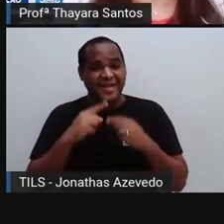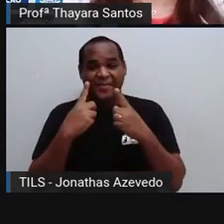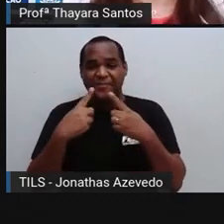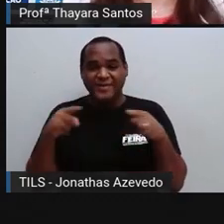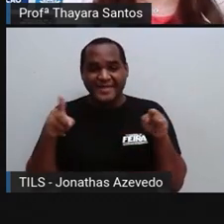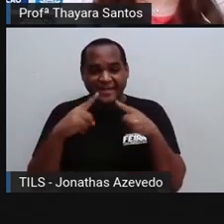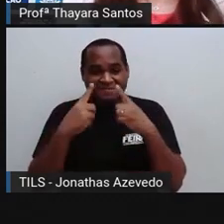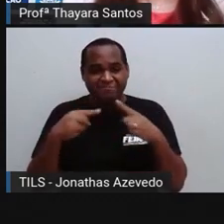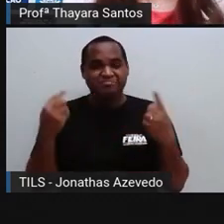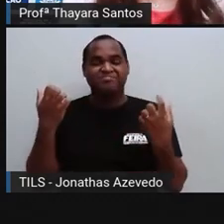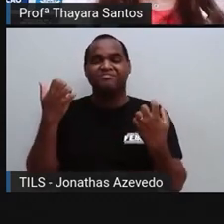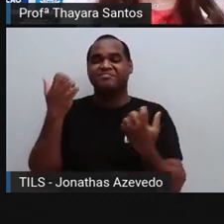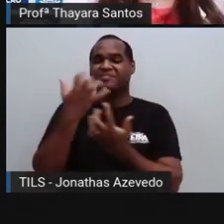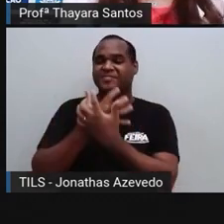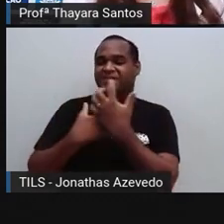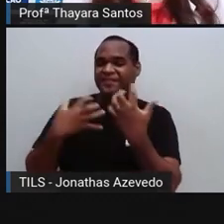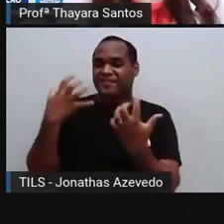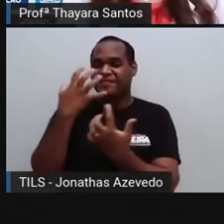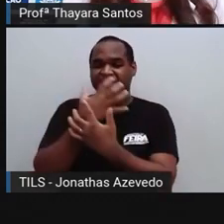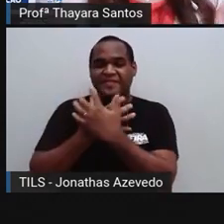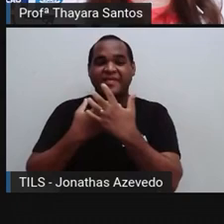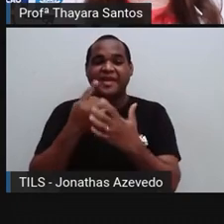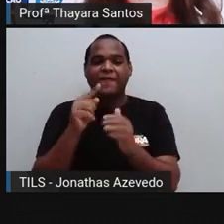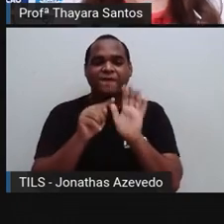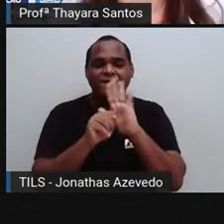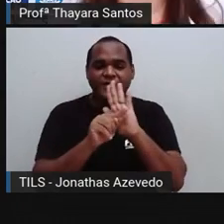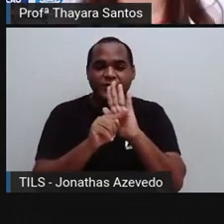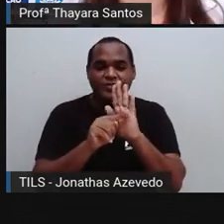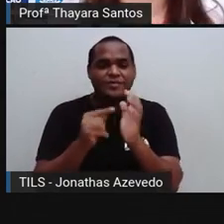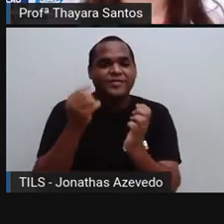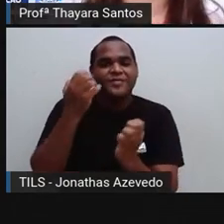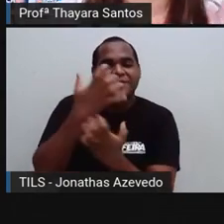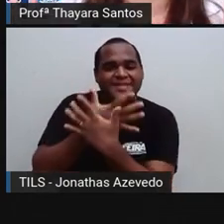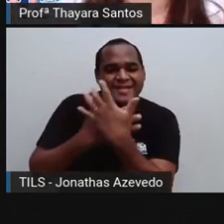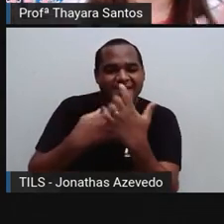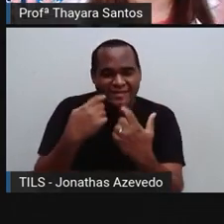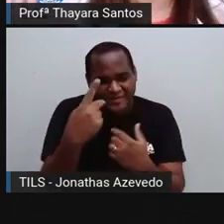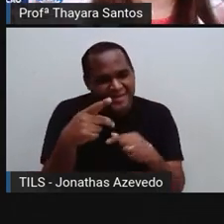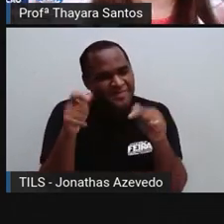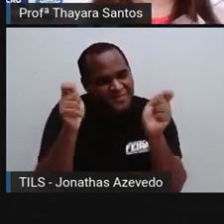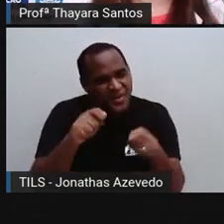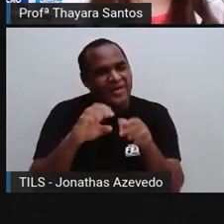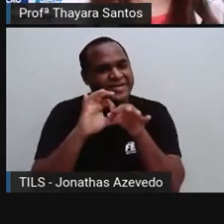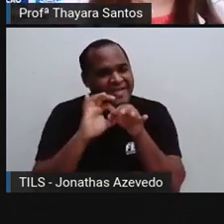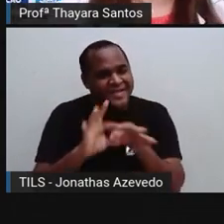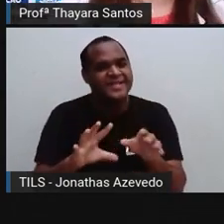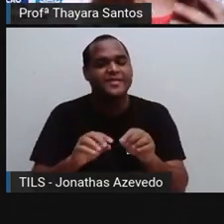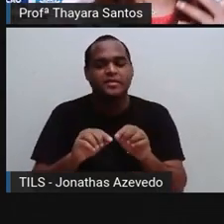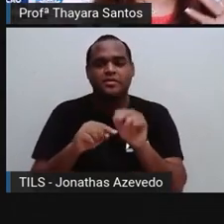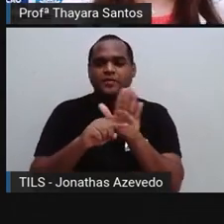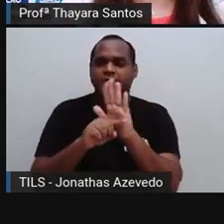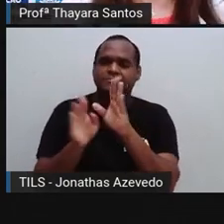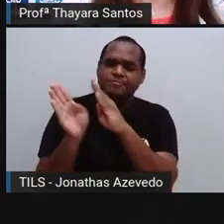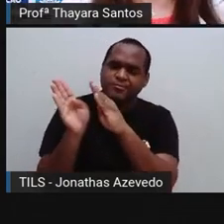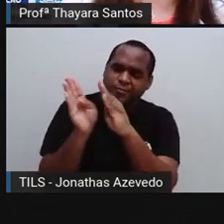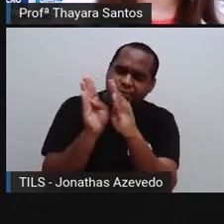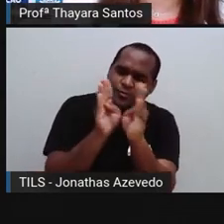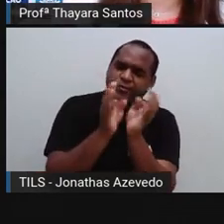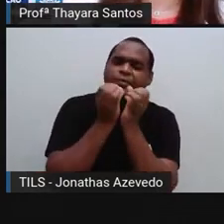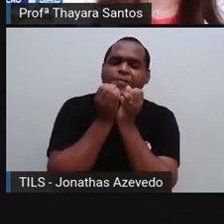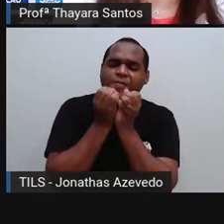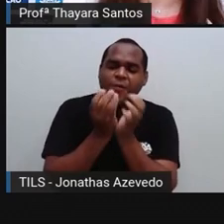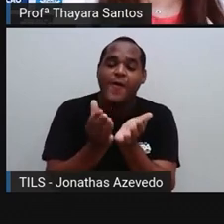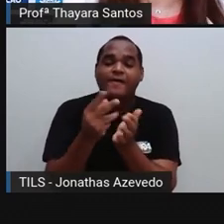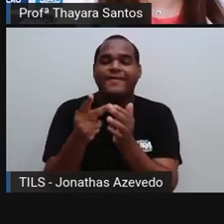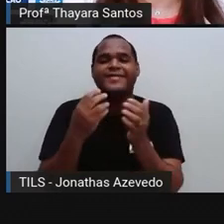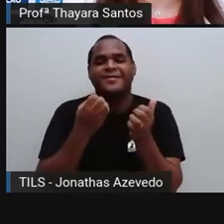bem naquele momento, está tristinho ali, coloca uma música animada. Uma música animada com certeza vai fazer você ficar bem por um tempo e vai